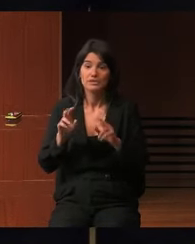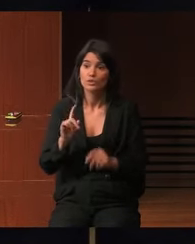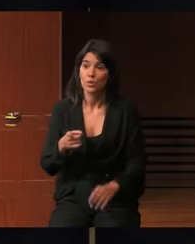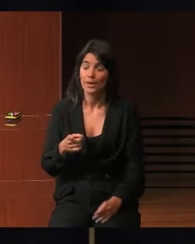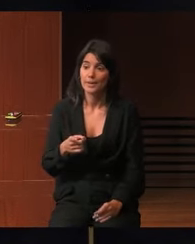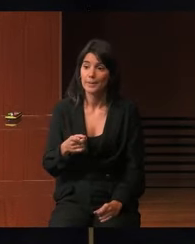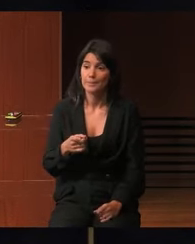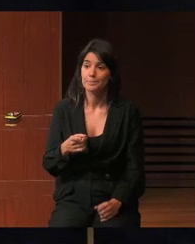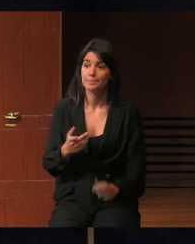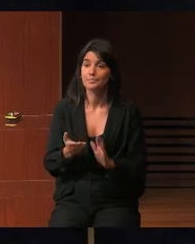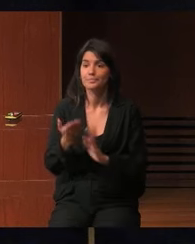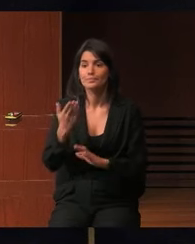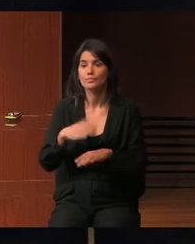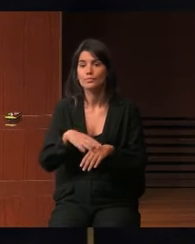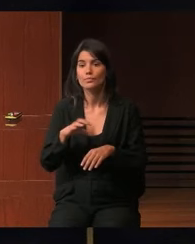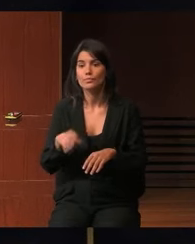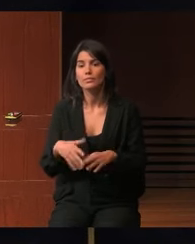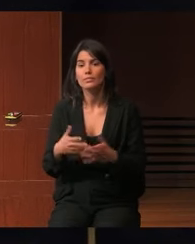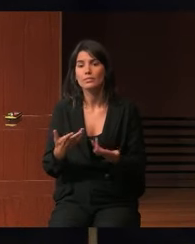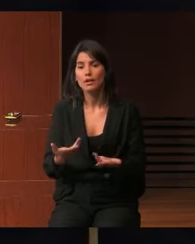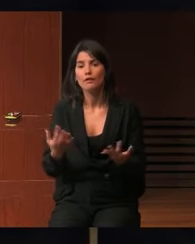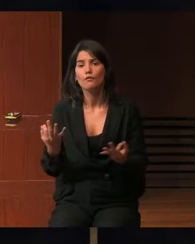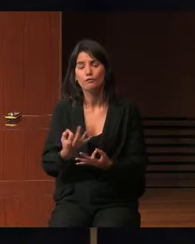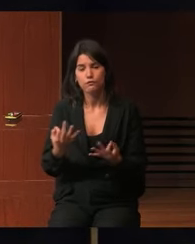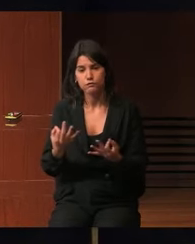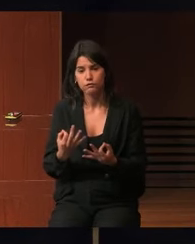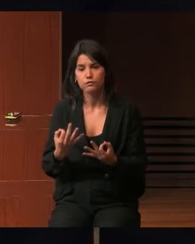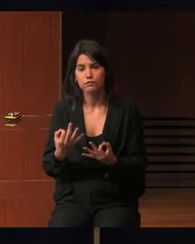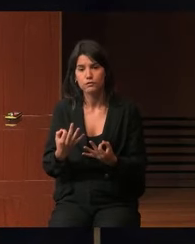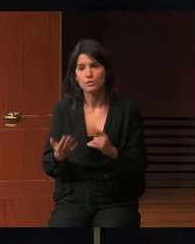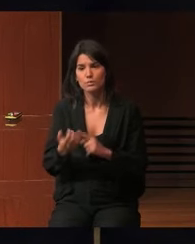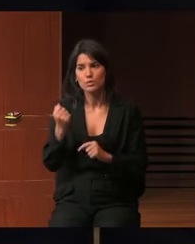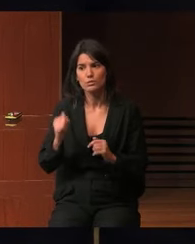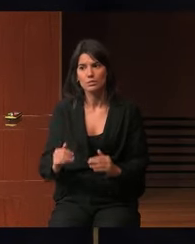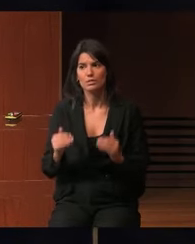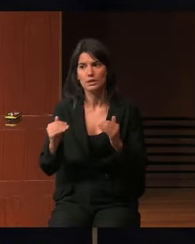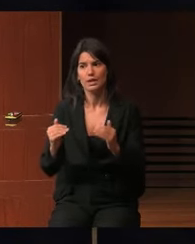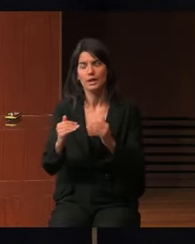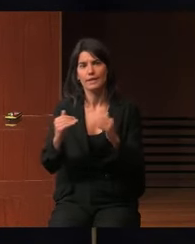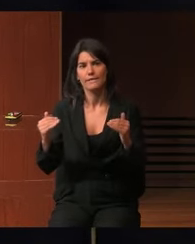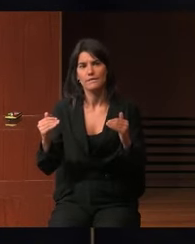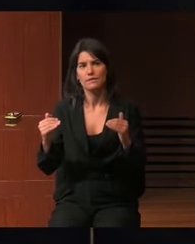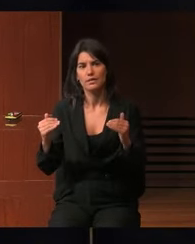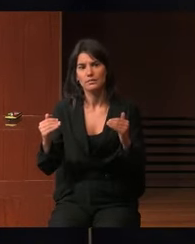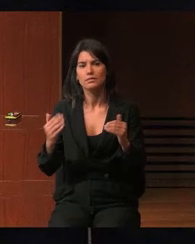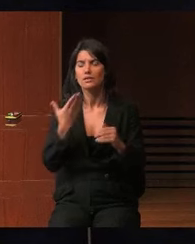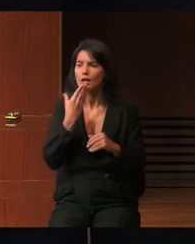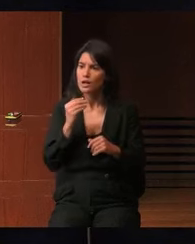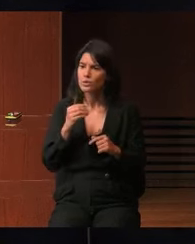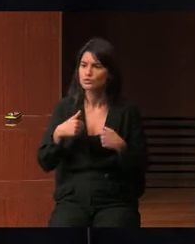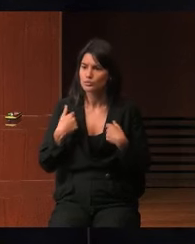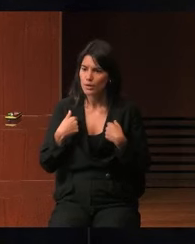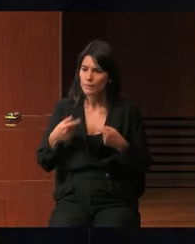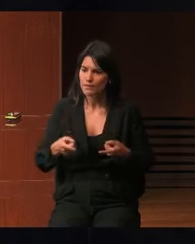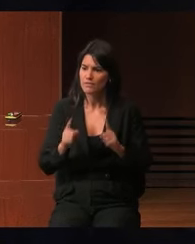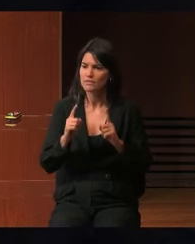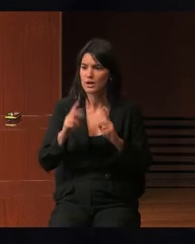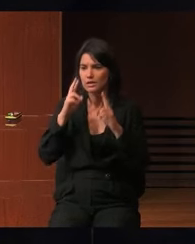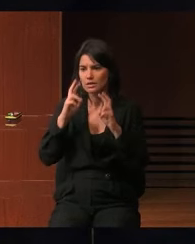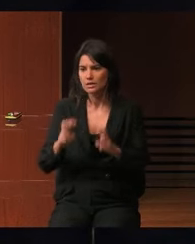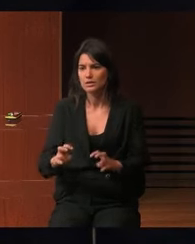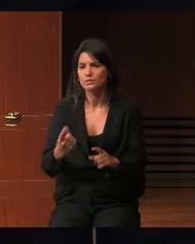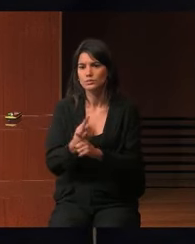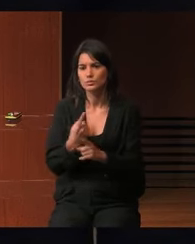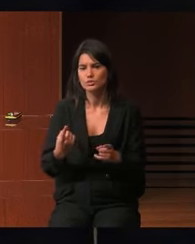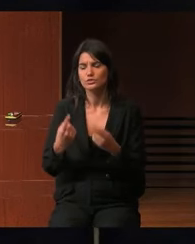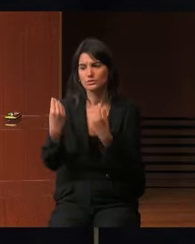seria mais no sentido de efetivamente chegarmos a um nível mais de tentar pôr os alunos a explorar o que está a ser